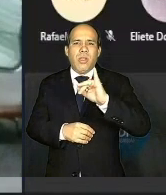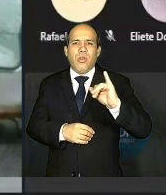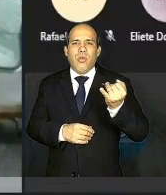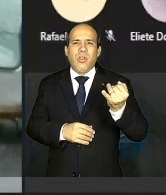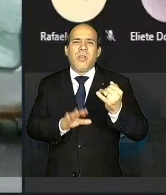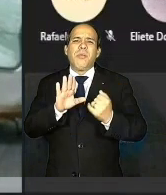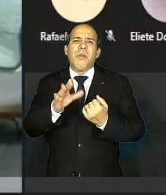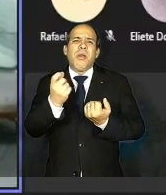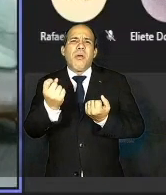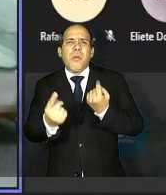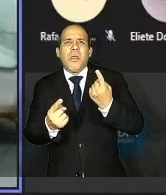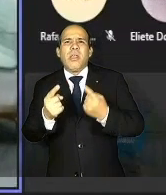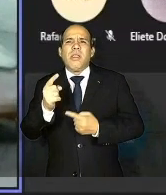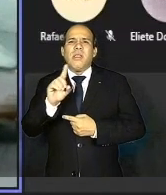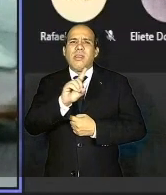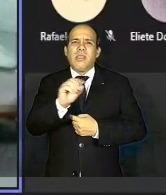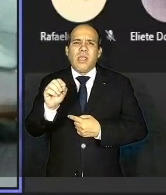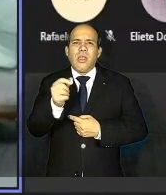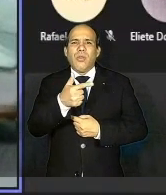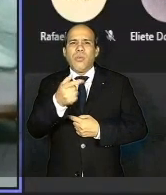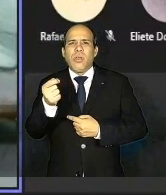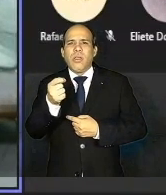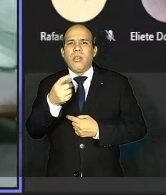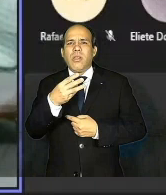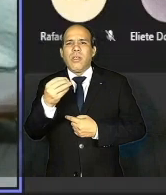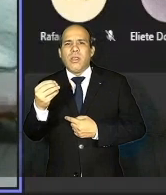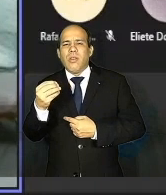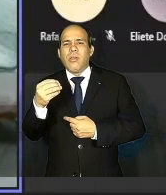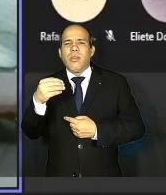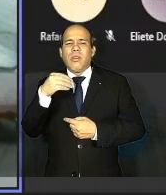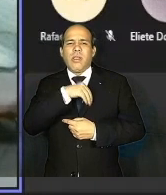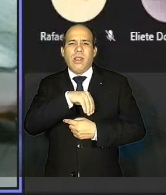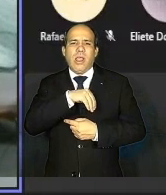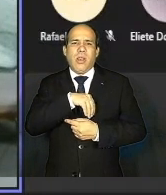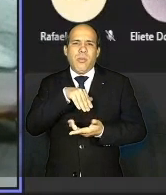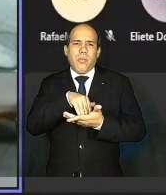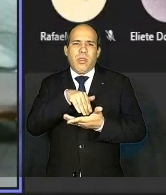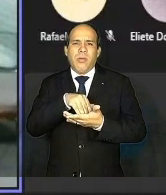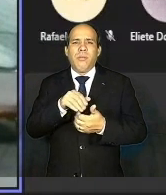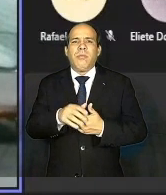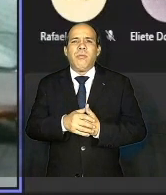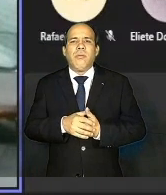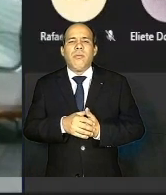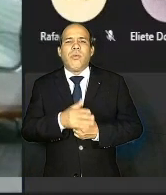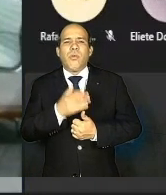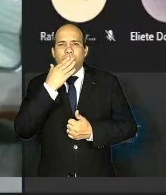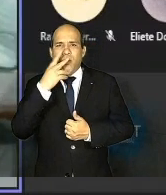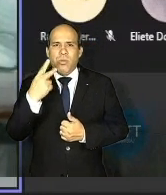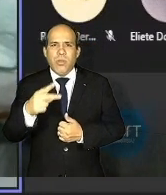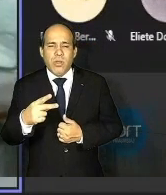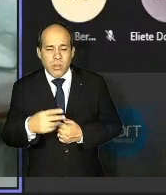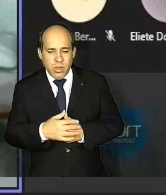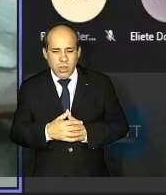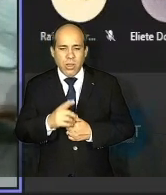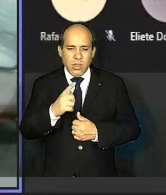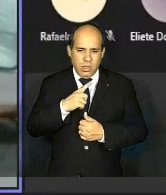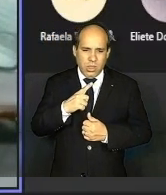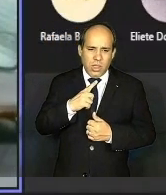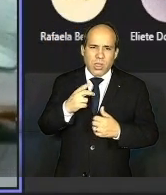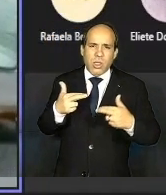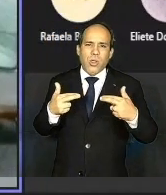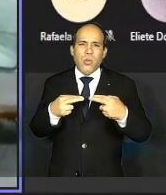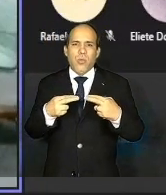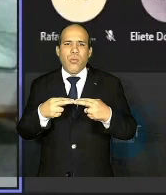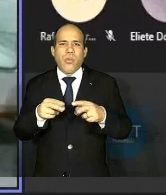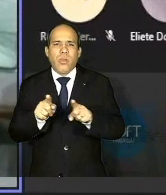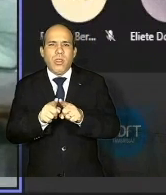do STJ. O STJ tem alguns casos de 100, 200, 300, até 500 salários mínimos, né? Existe... para esse tipo